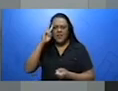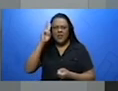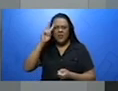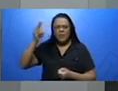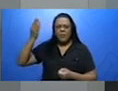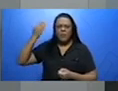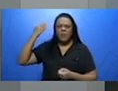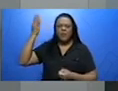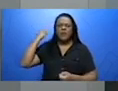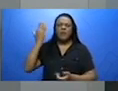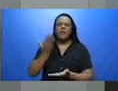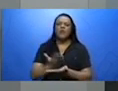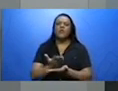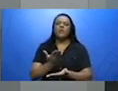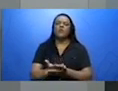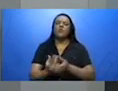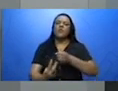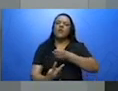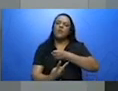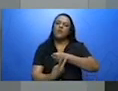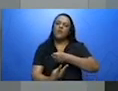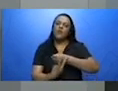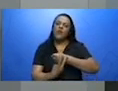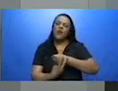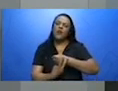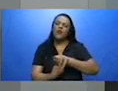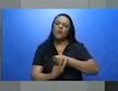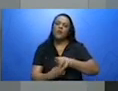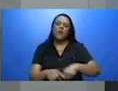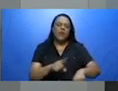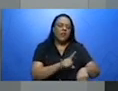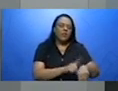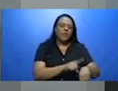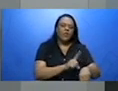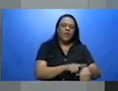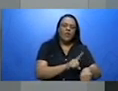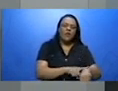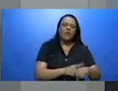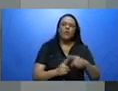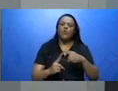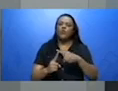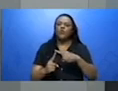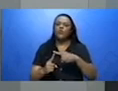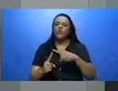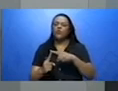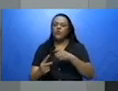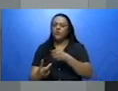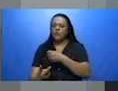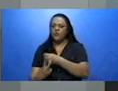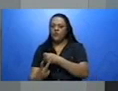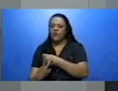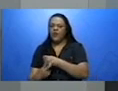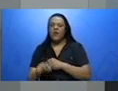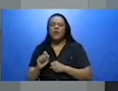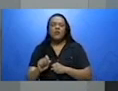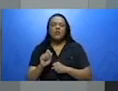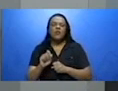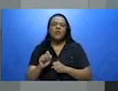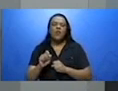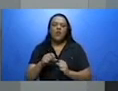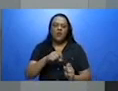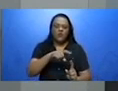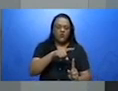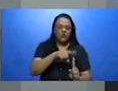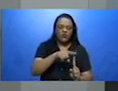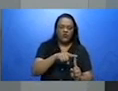verbos, tempos, formas nominais, modos verbais? As formas nominais,